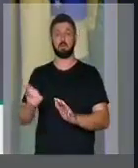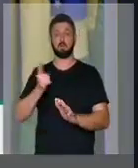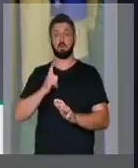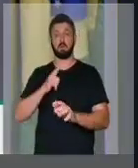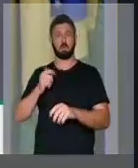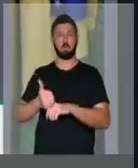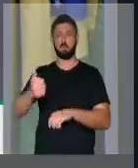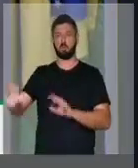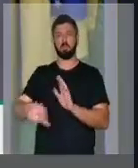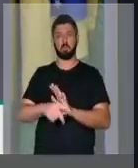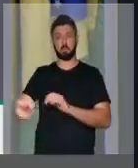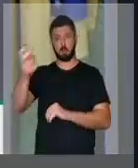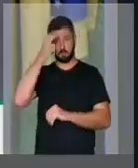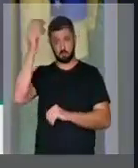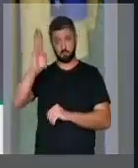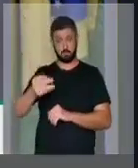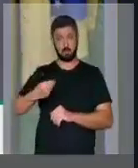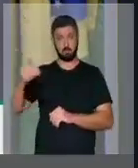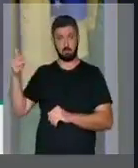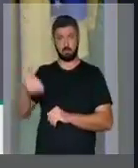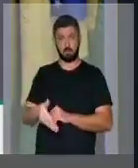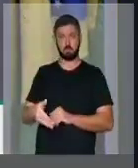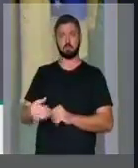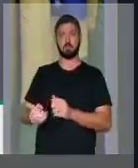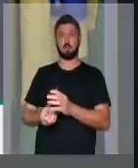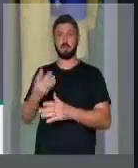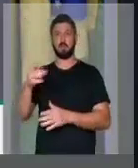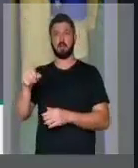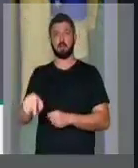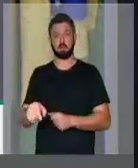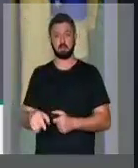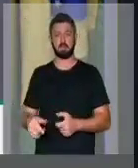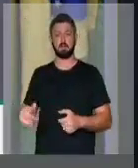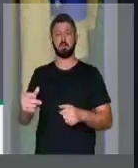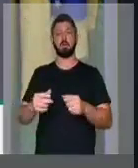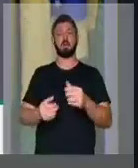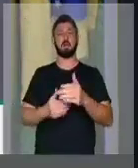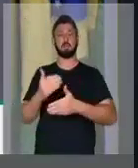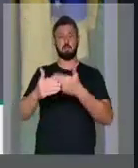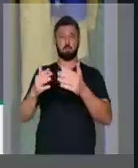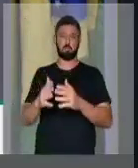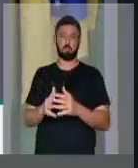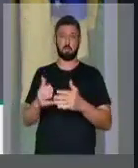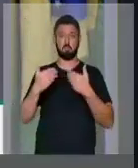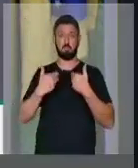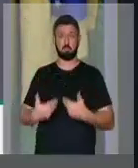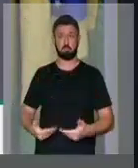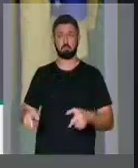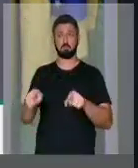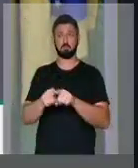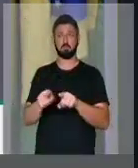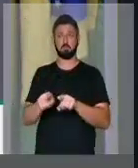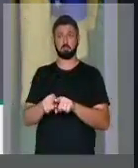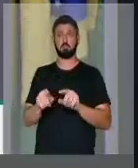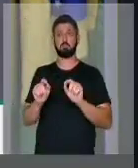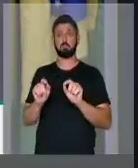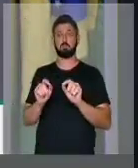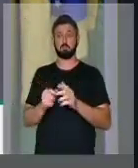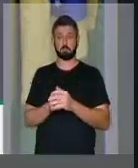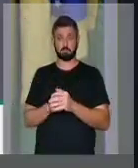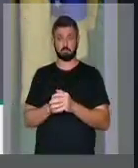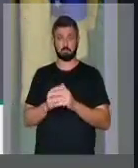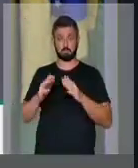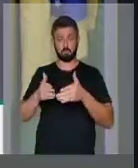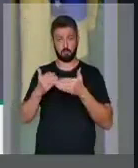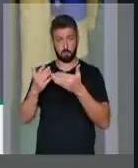inteligência brasileira, senhor presidente, participou da sua criação e formulação. Queria aqui deixar também, senhor presidente, de